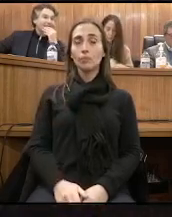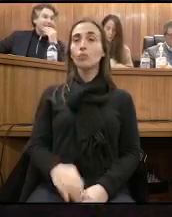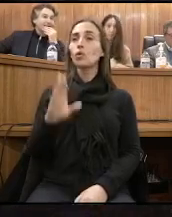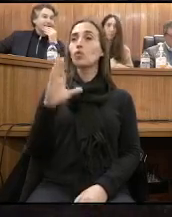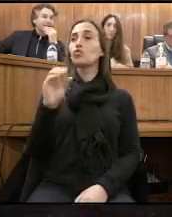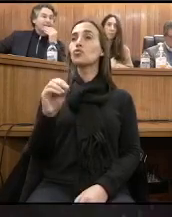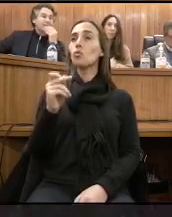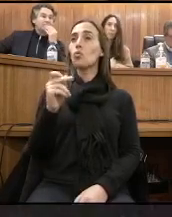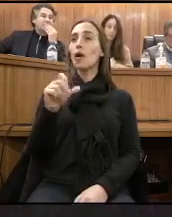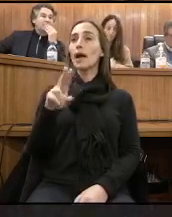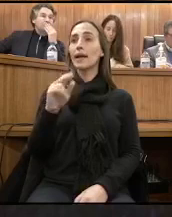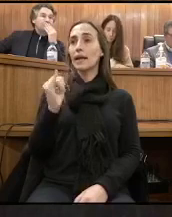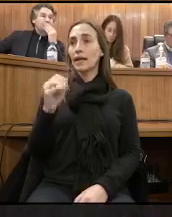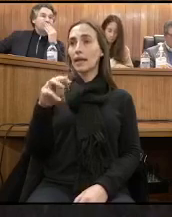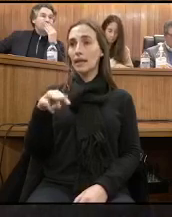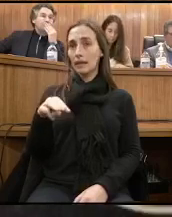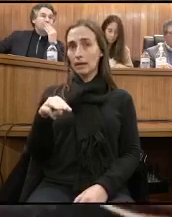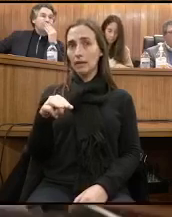Joaquim Garcês, também está.